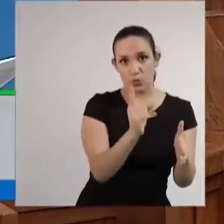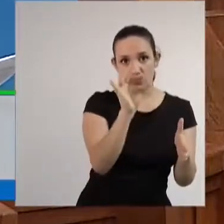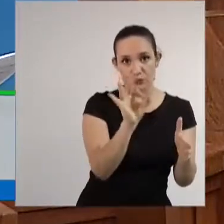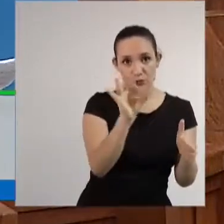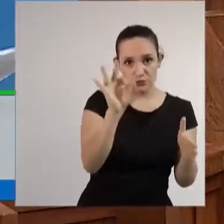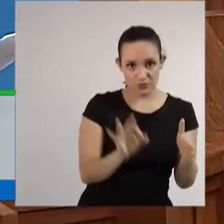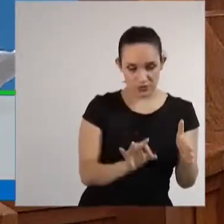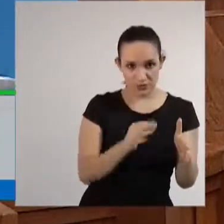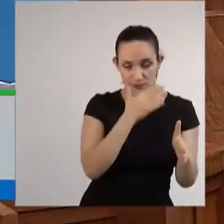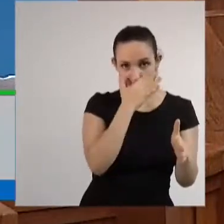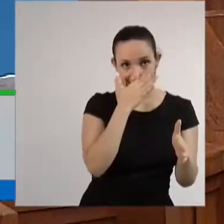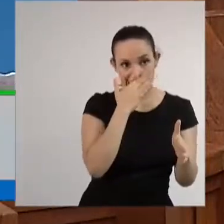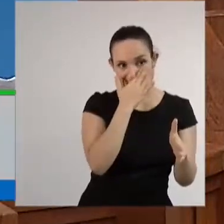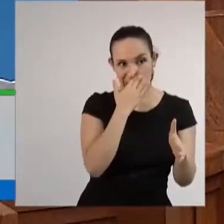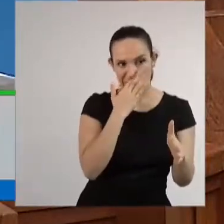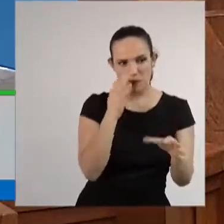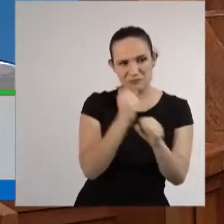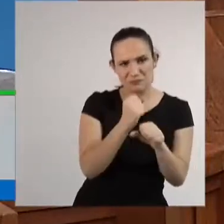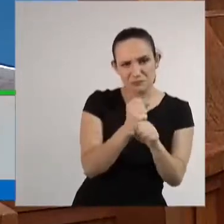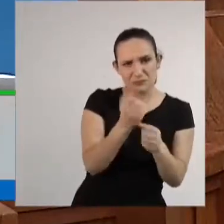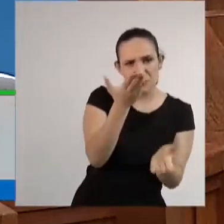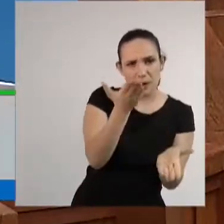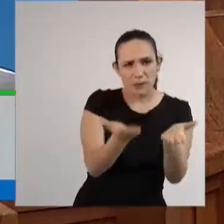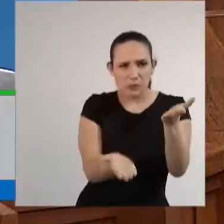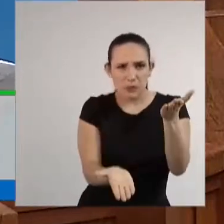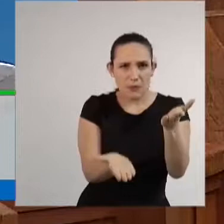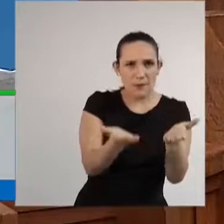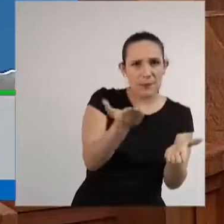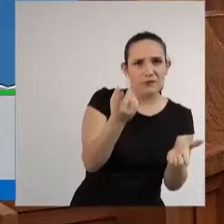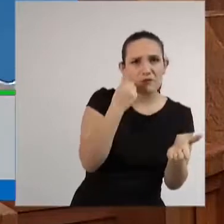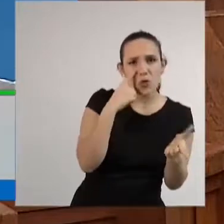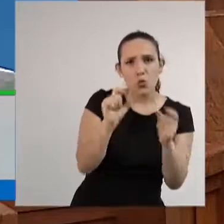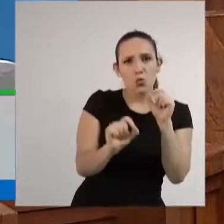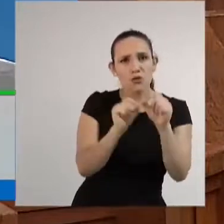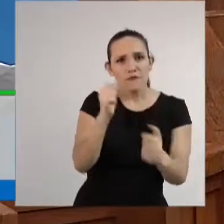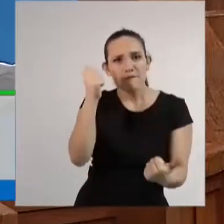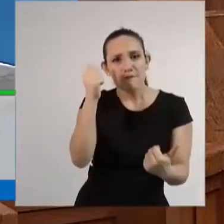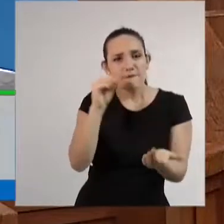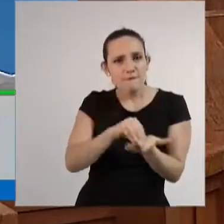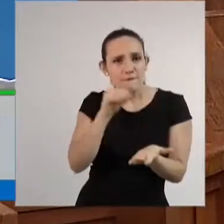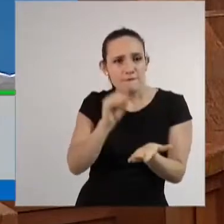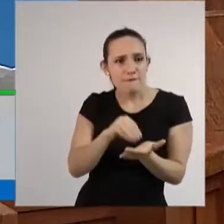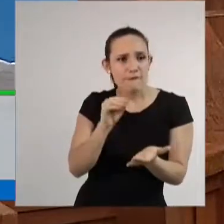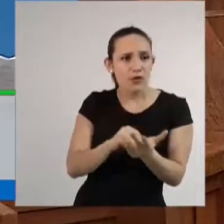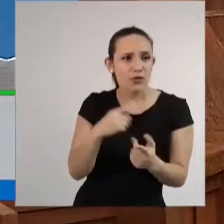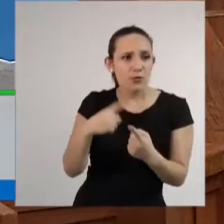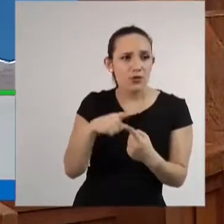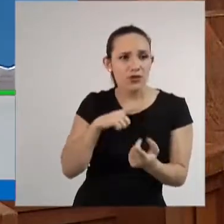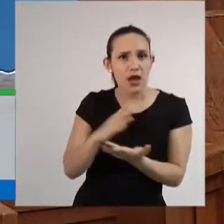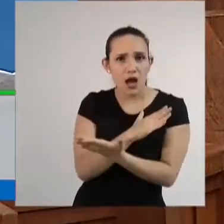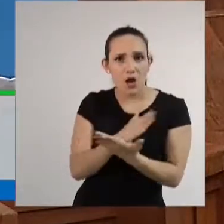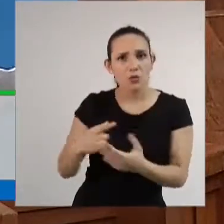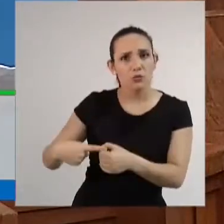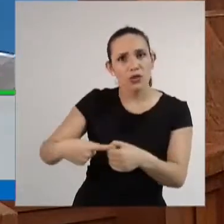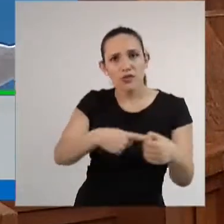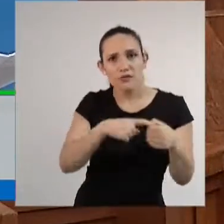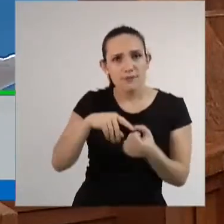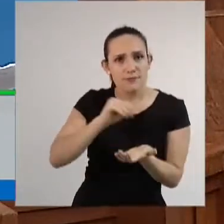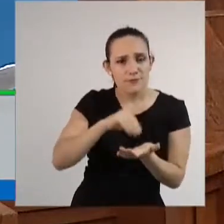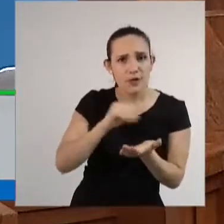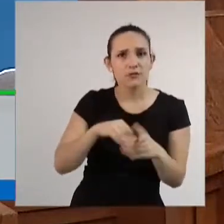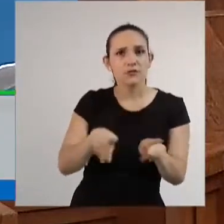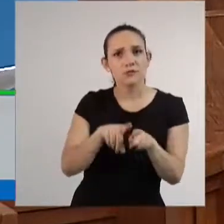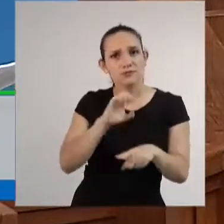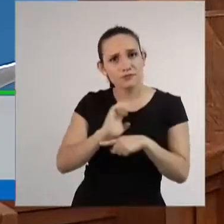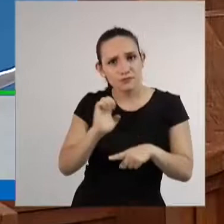calibrar o quanto seria necessário para repor os tributos dos municípios, dos